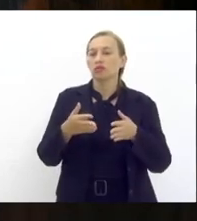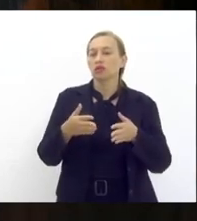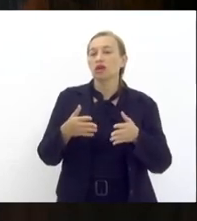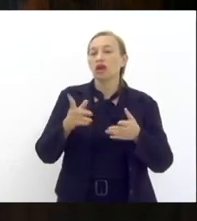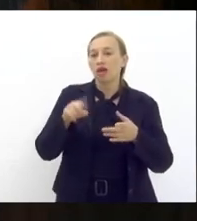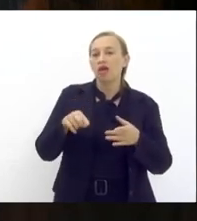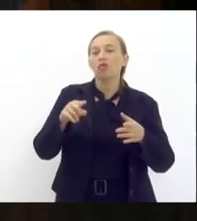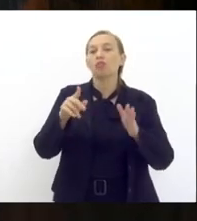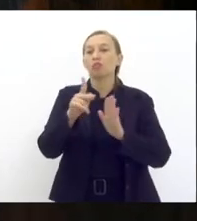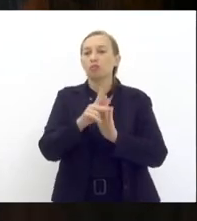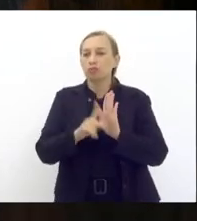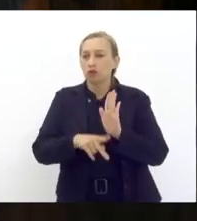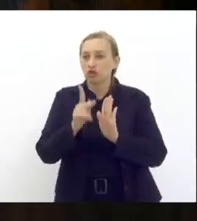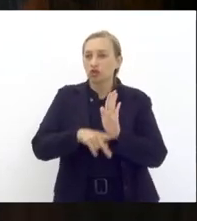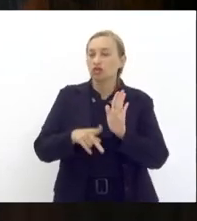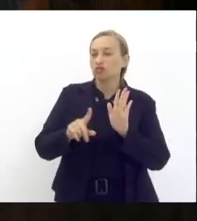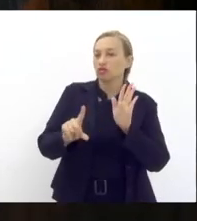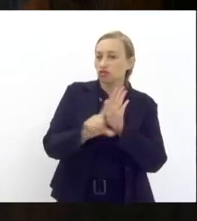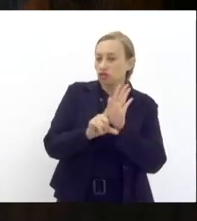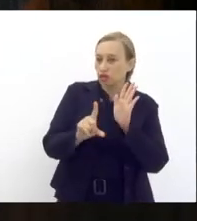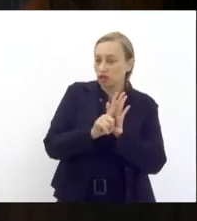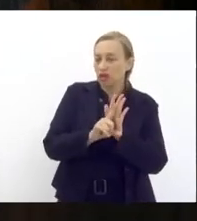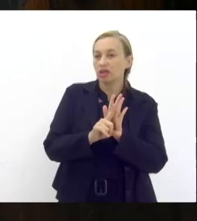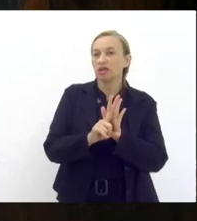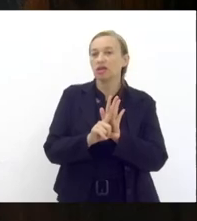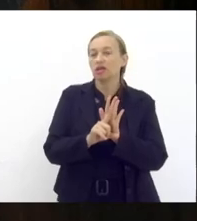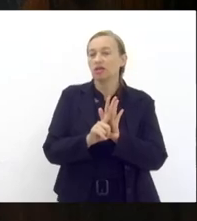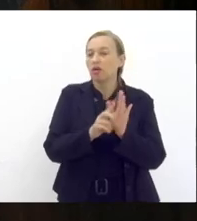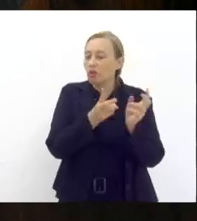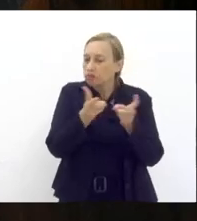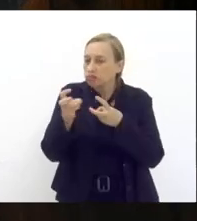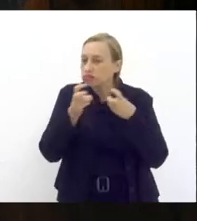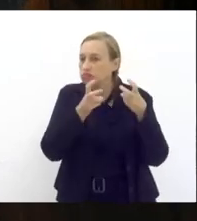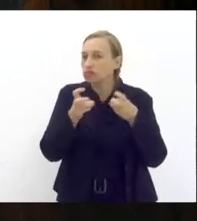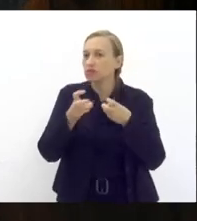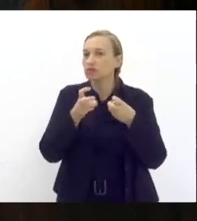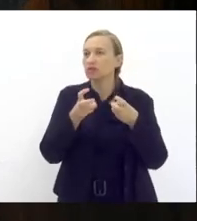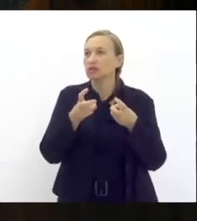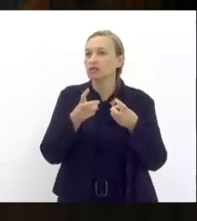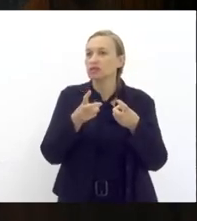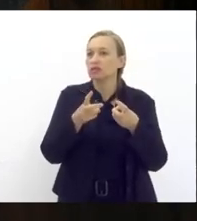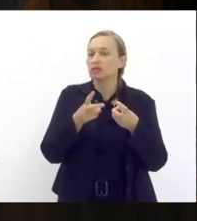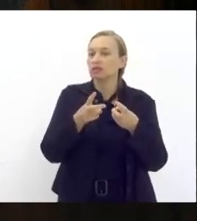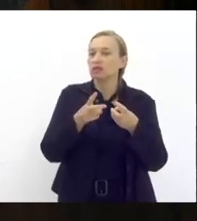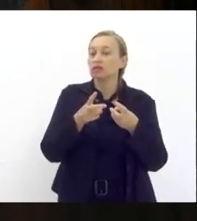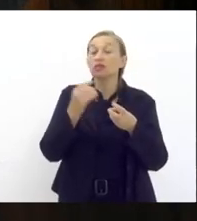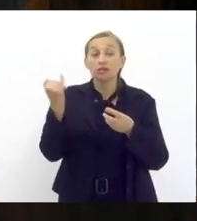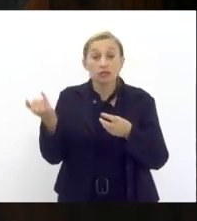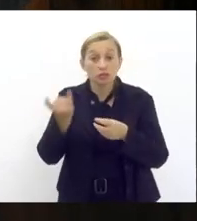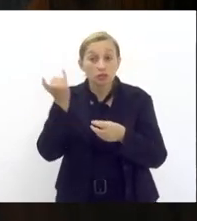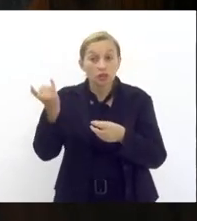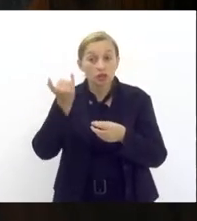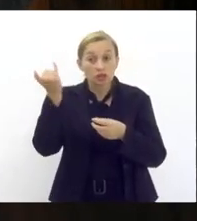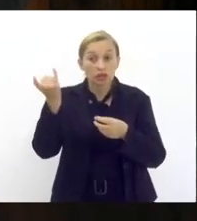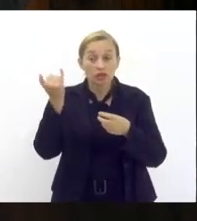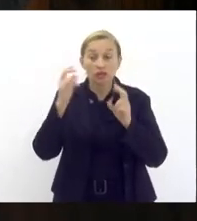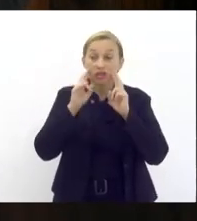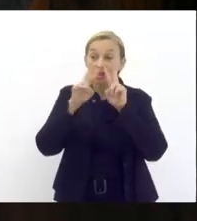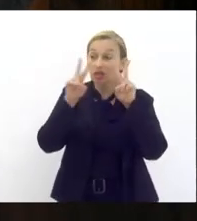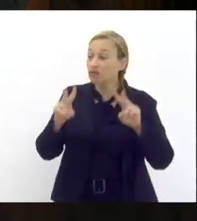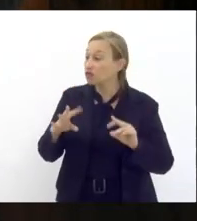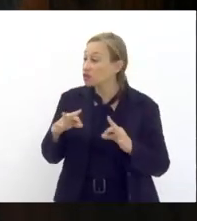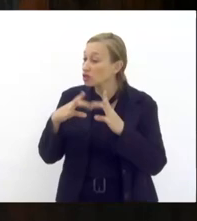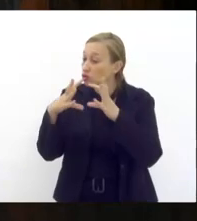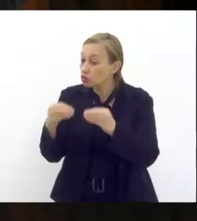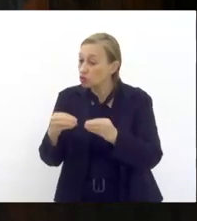um projeto de lei que é uma observação a um projeto de lei tão importante e fundamental e